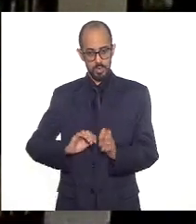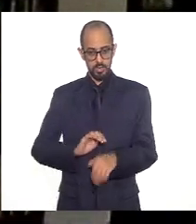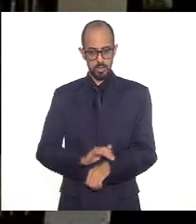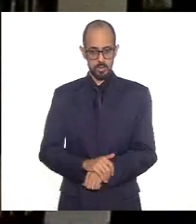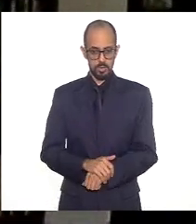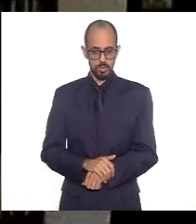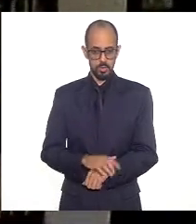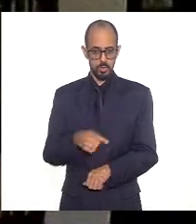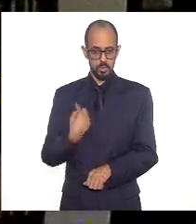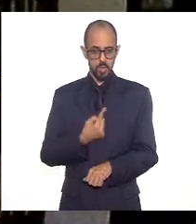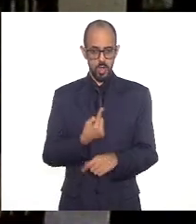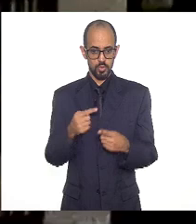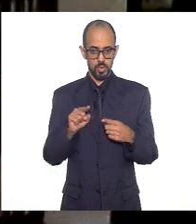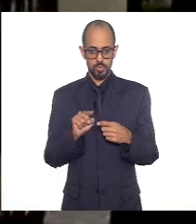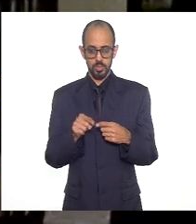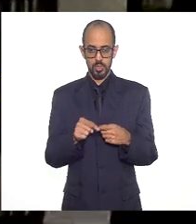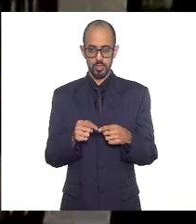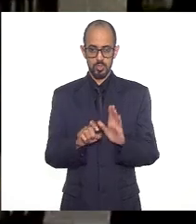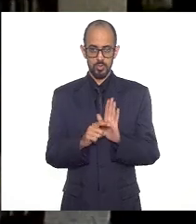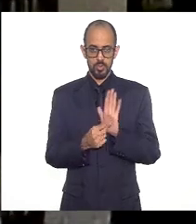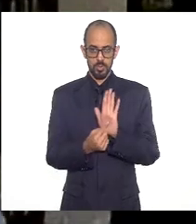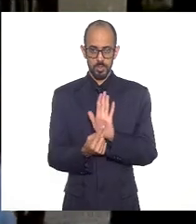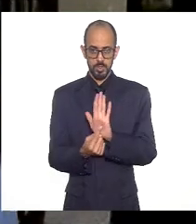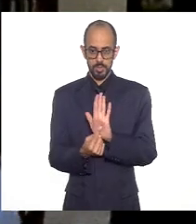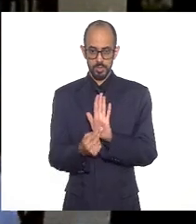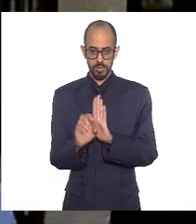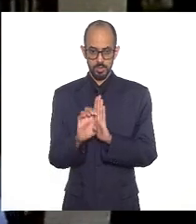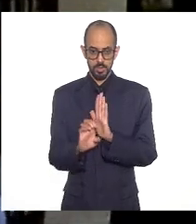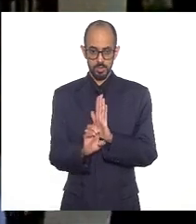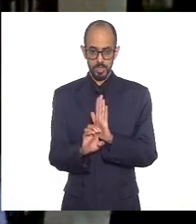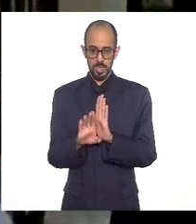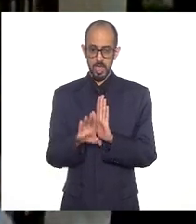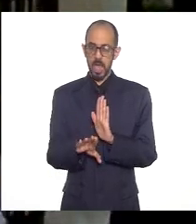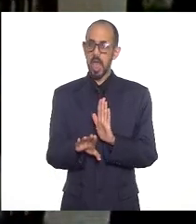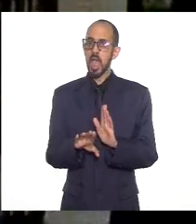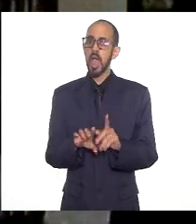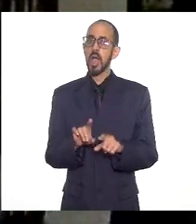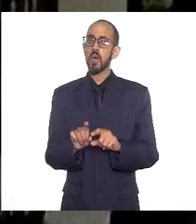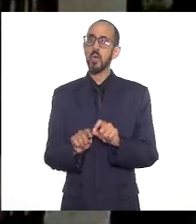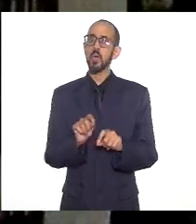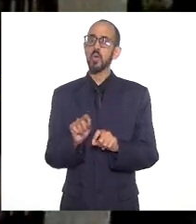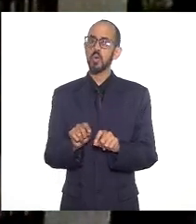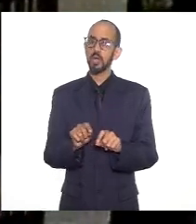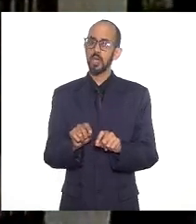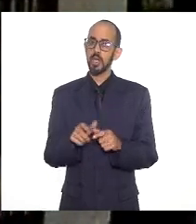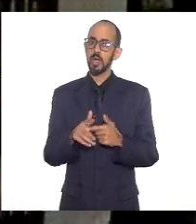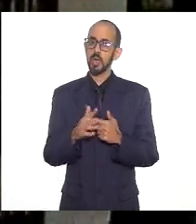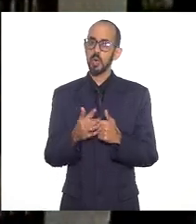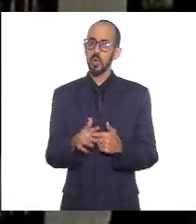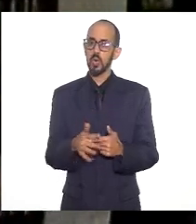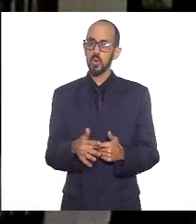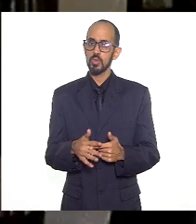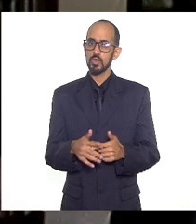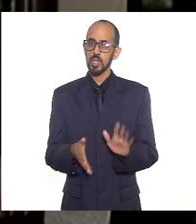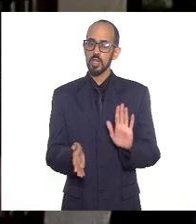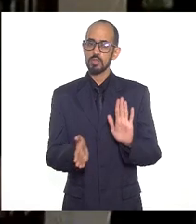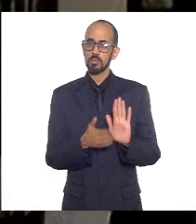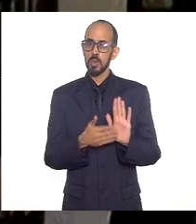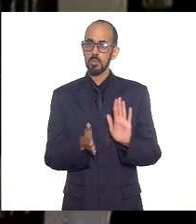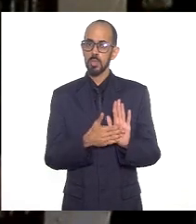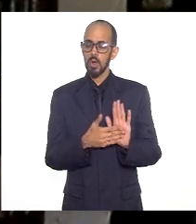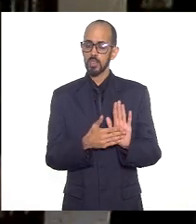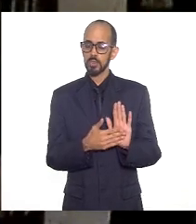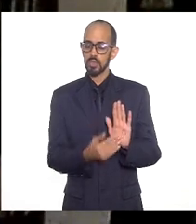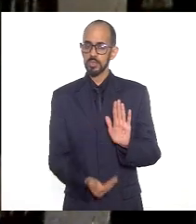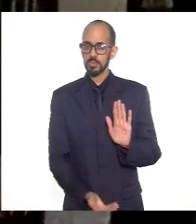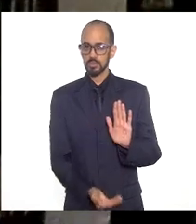nosso objetivo com a apresentação das emendas nada mais, nada menos era do que convergir com as propostas